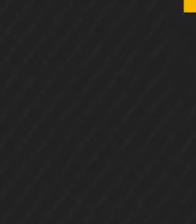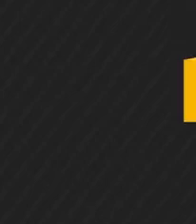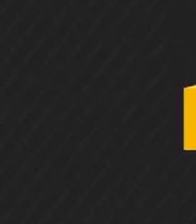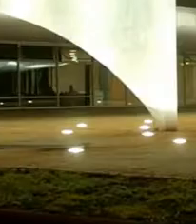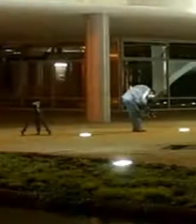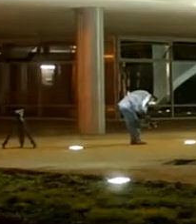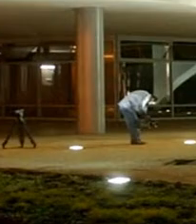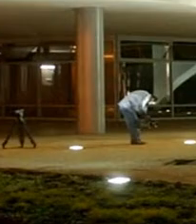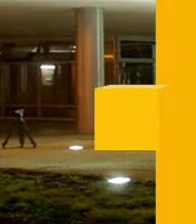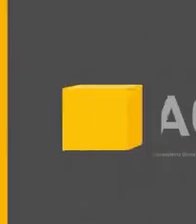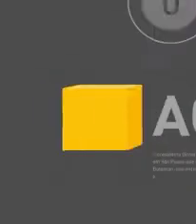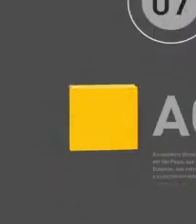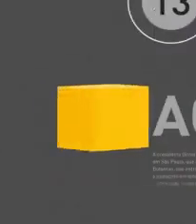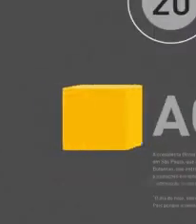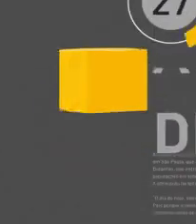ae